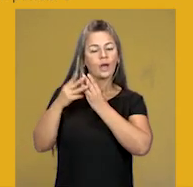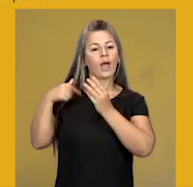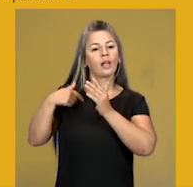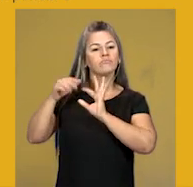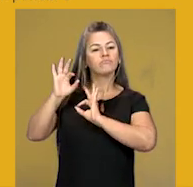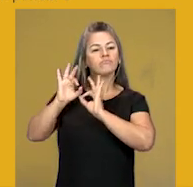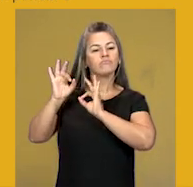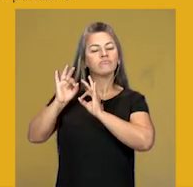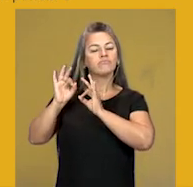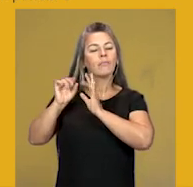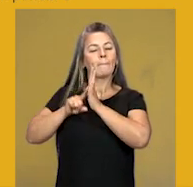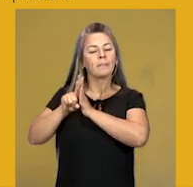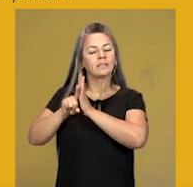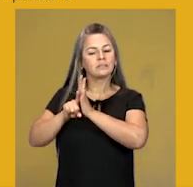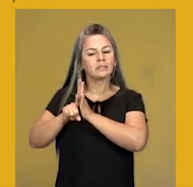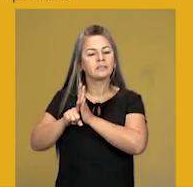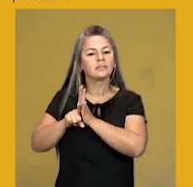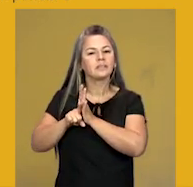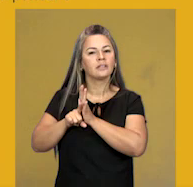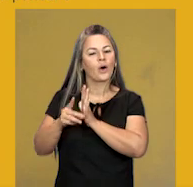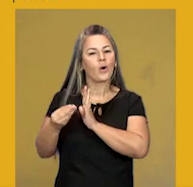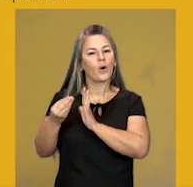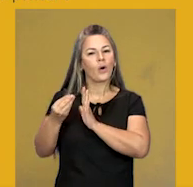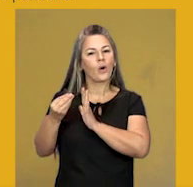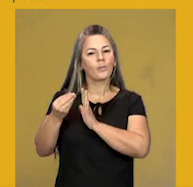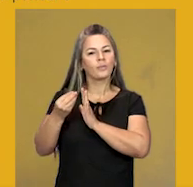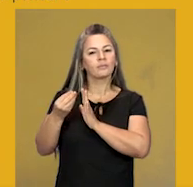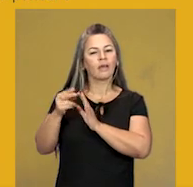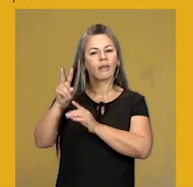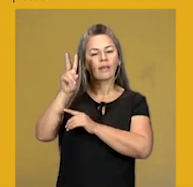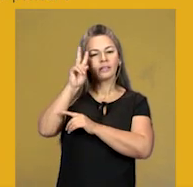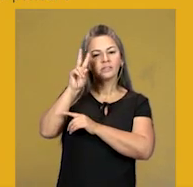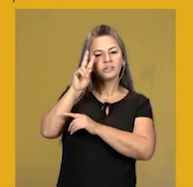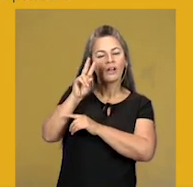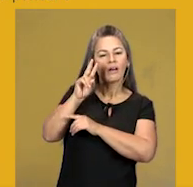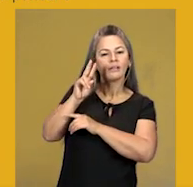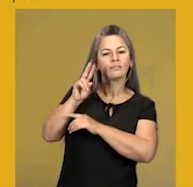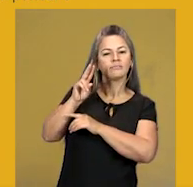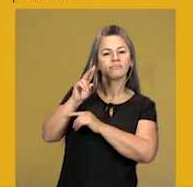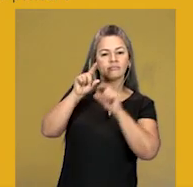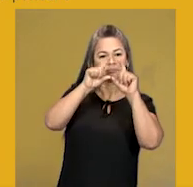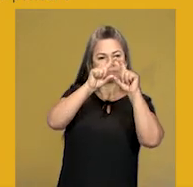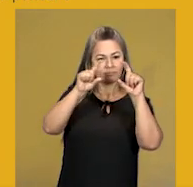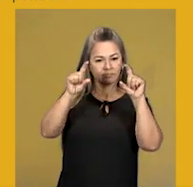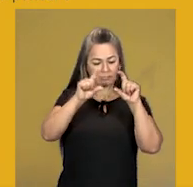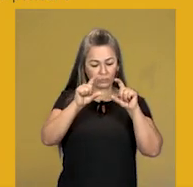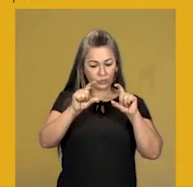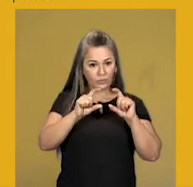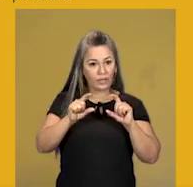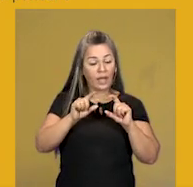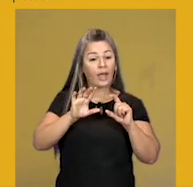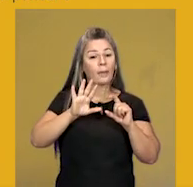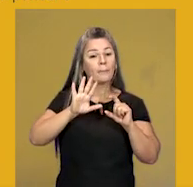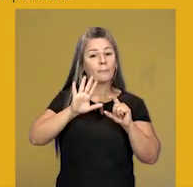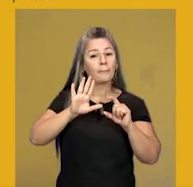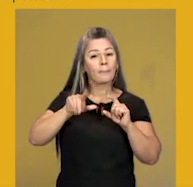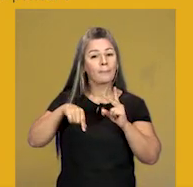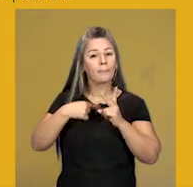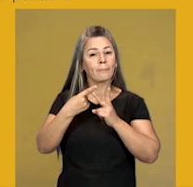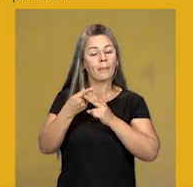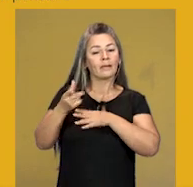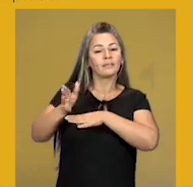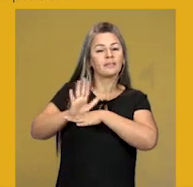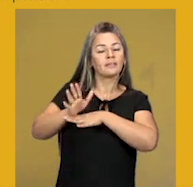uma pesquisa que mostrava como as imagens dos quadrinhos e das animações atingiam as crianças e as faziam pensar e